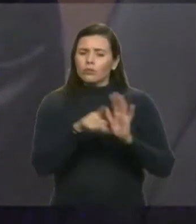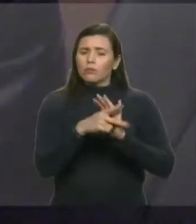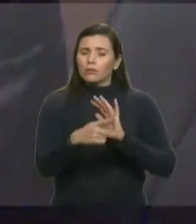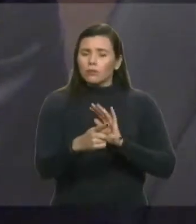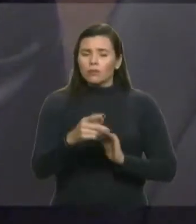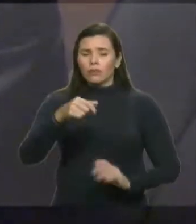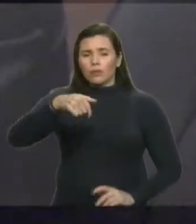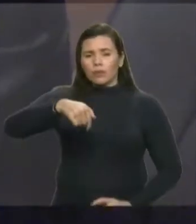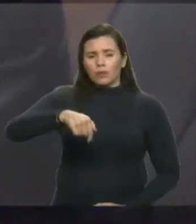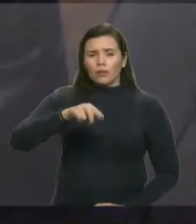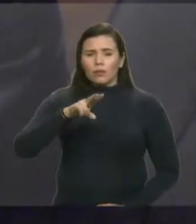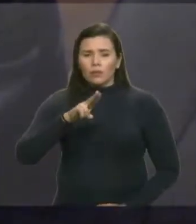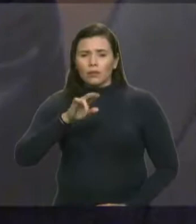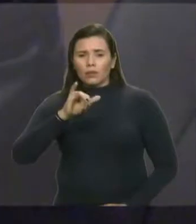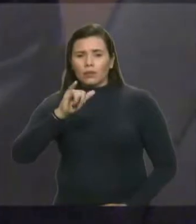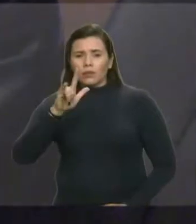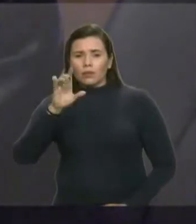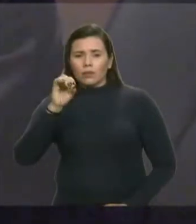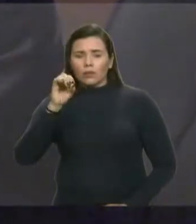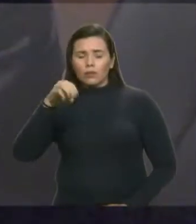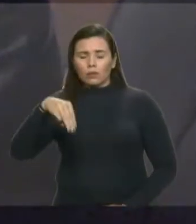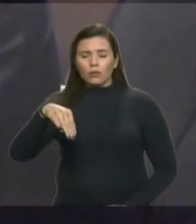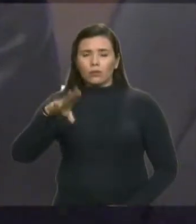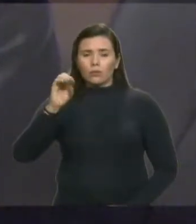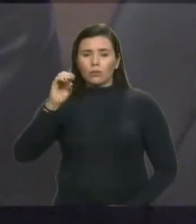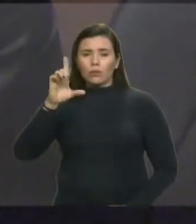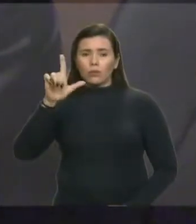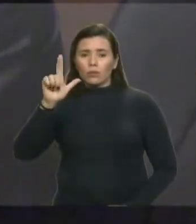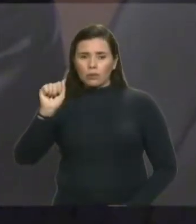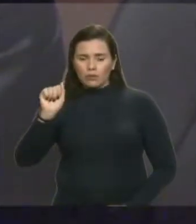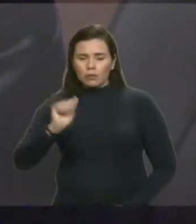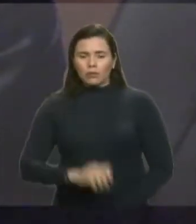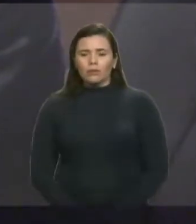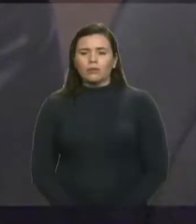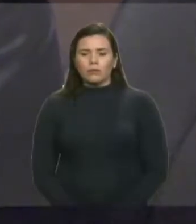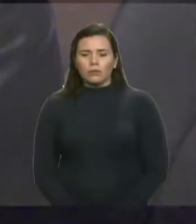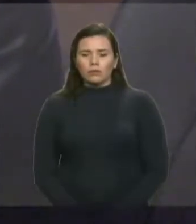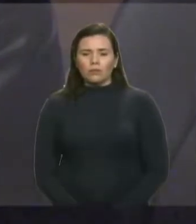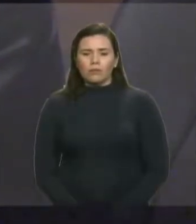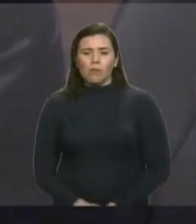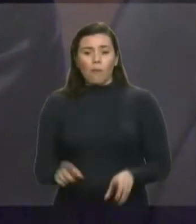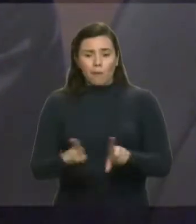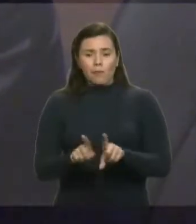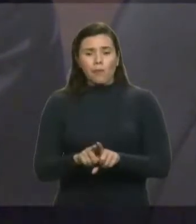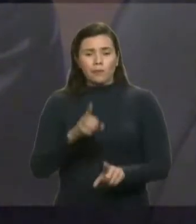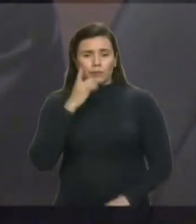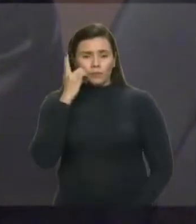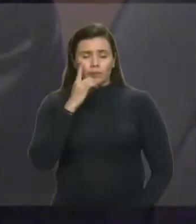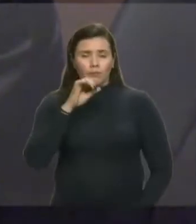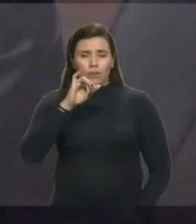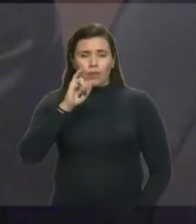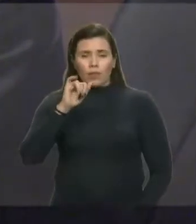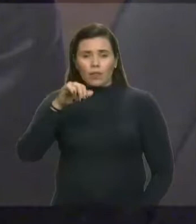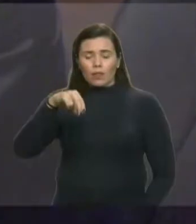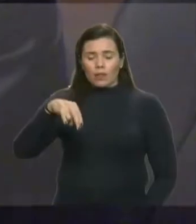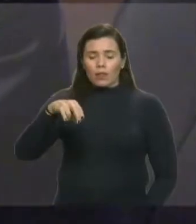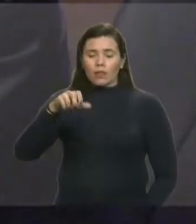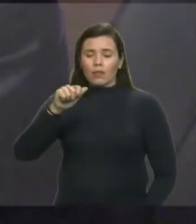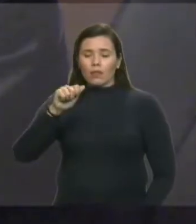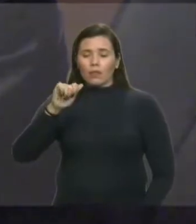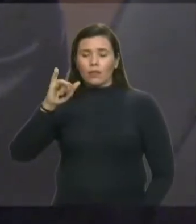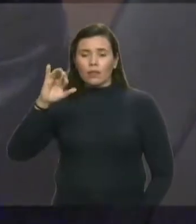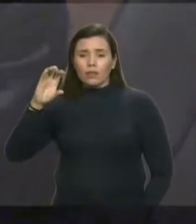avança. E para você ter uma ideia, há um movimento ainda, deputado Inácio, com relação